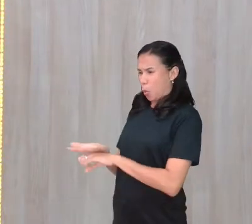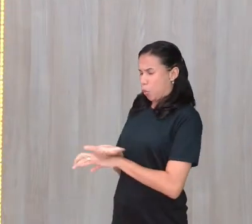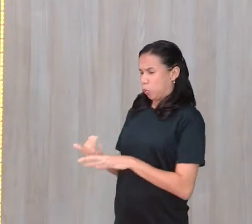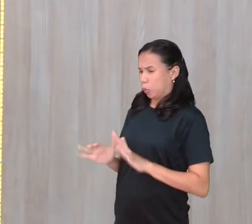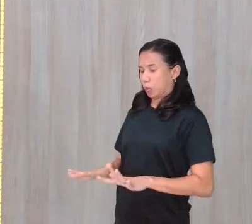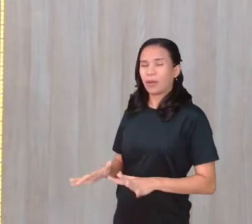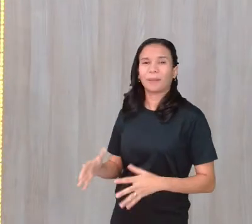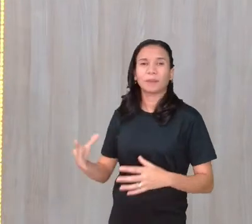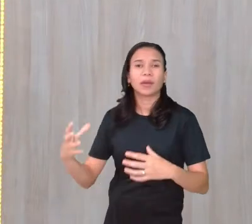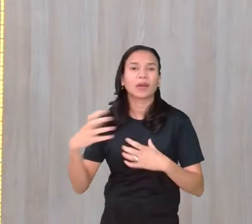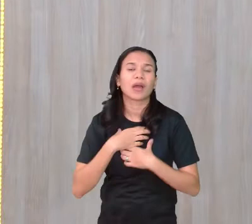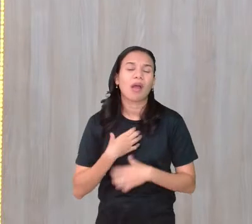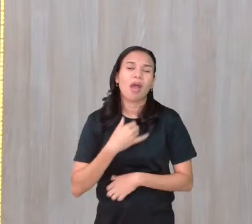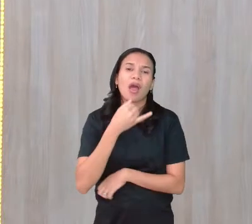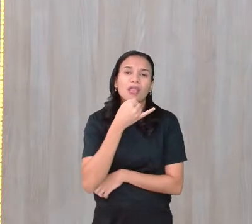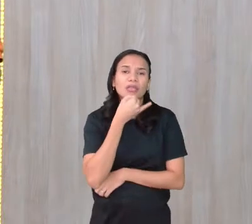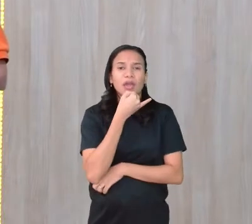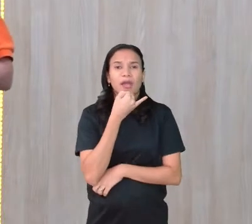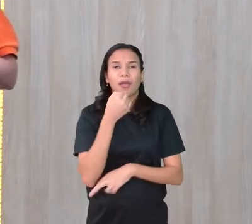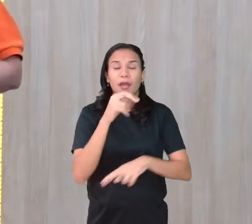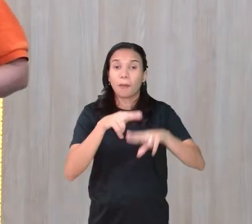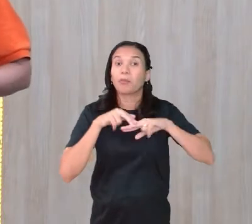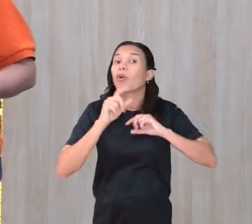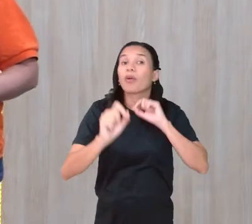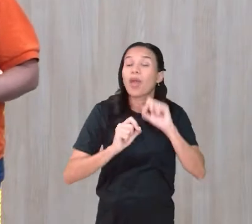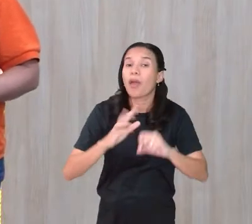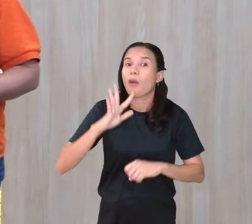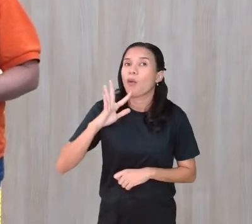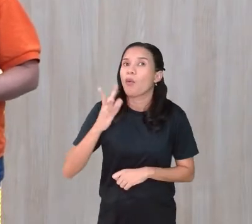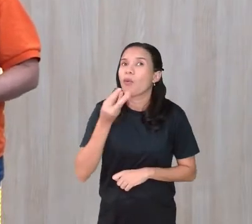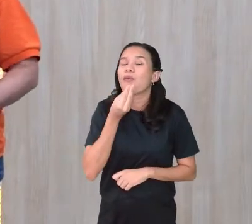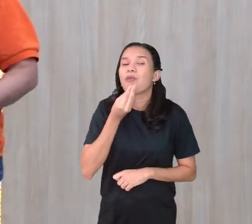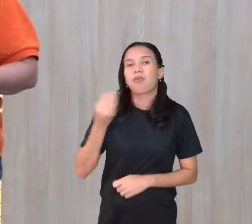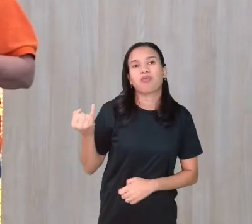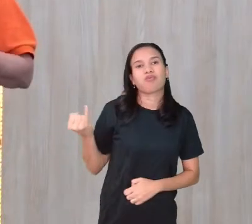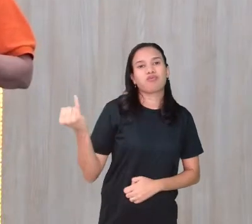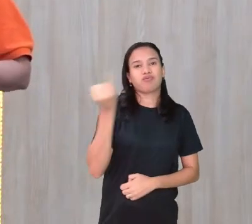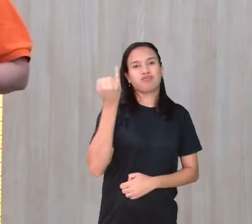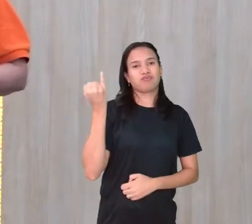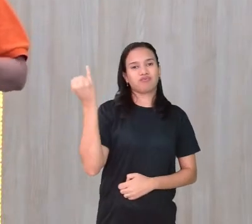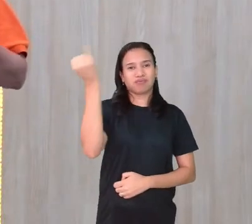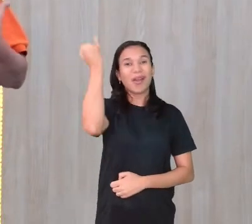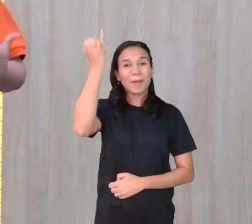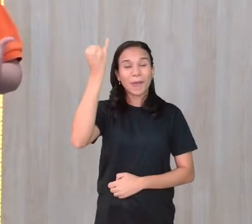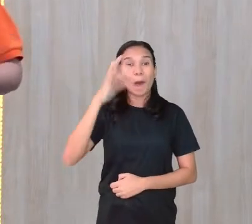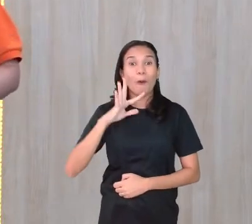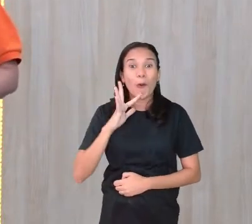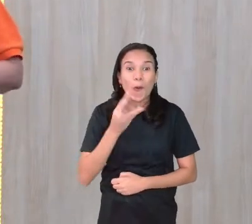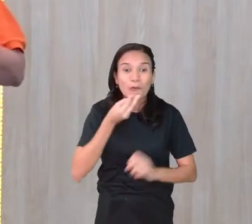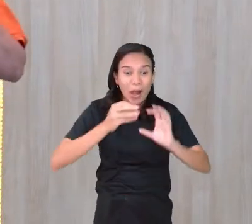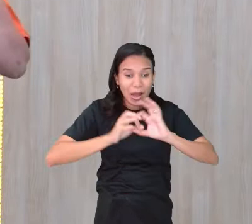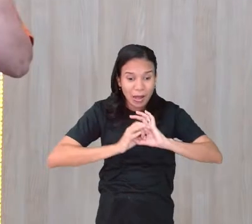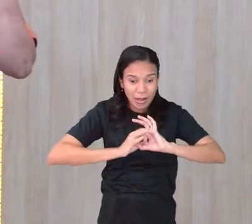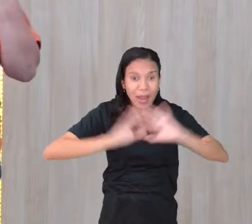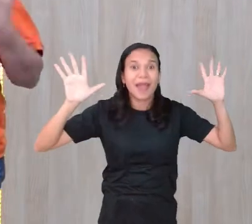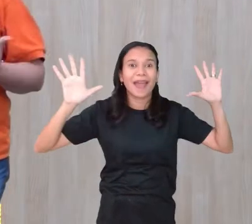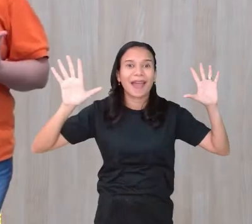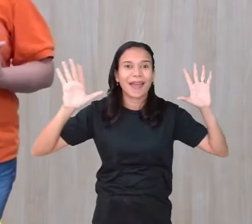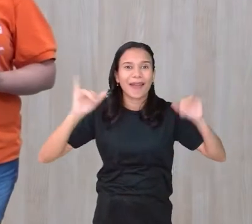porque conhecimento, pessoal, é sempre importante. Conhecimento liberta, o